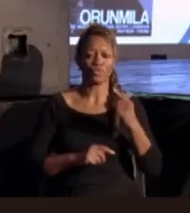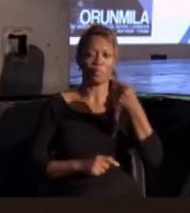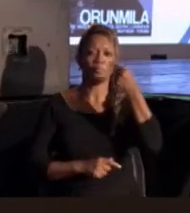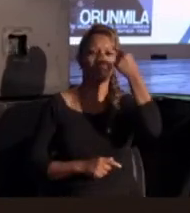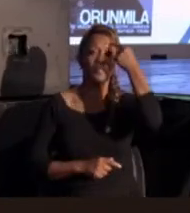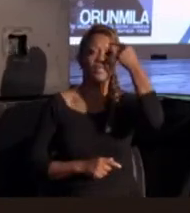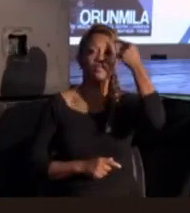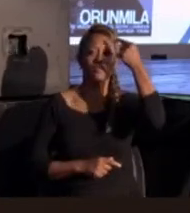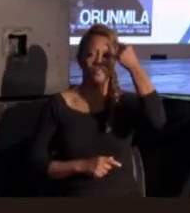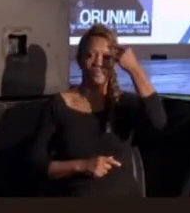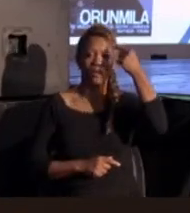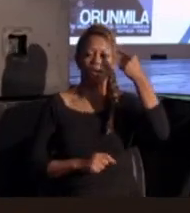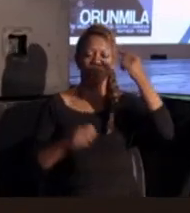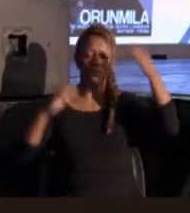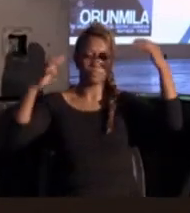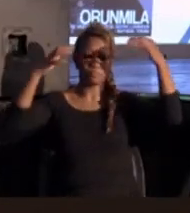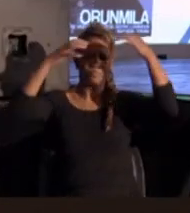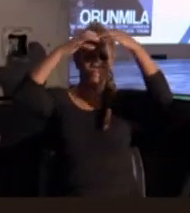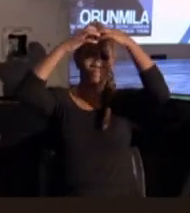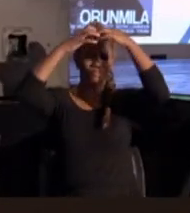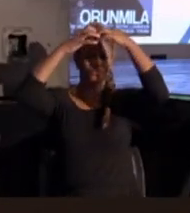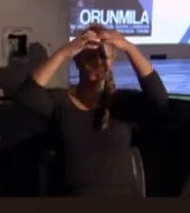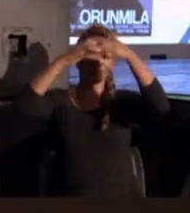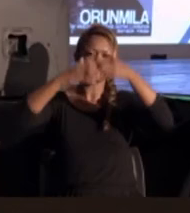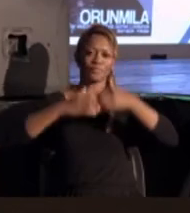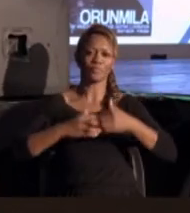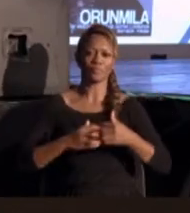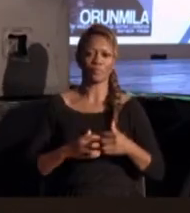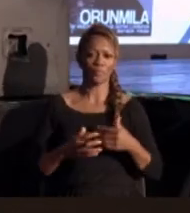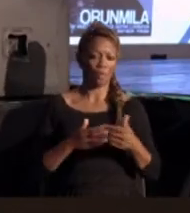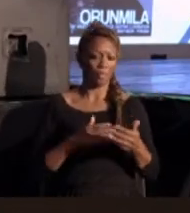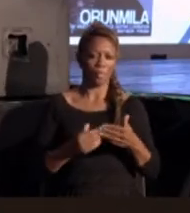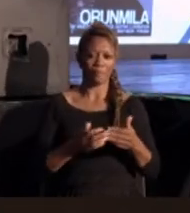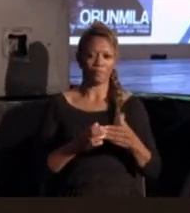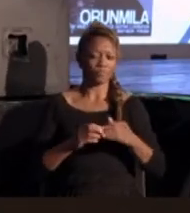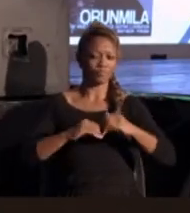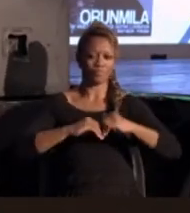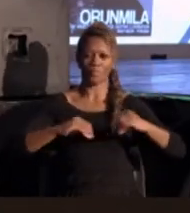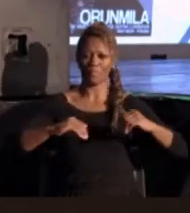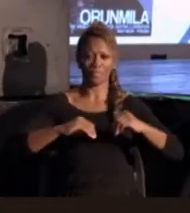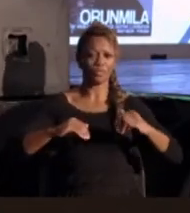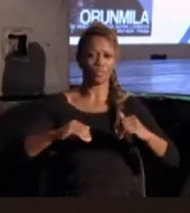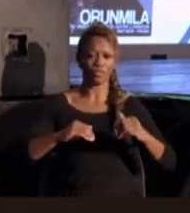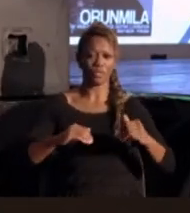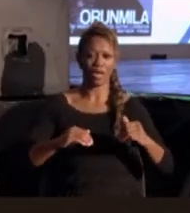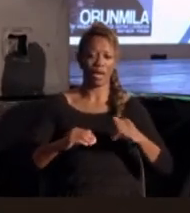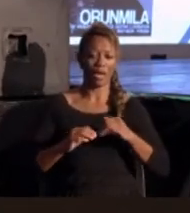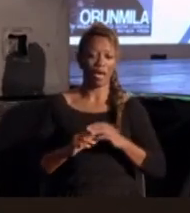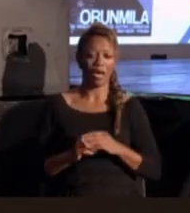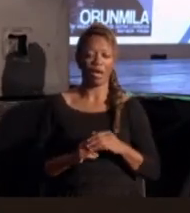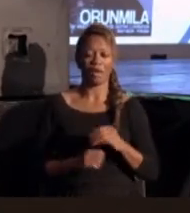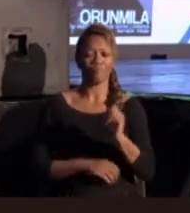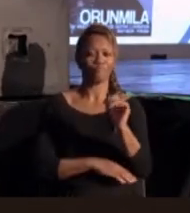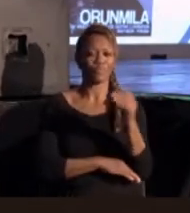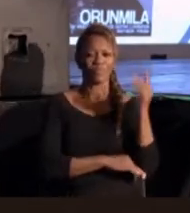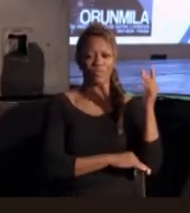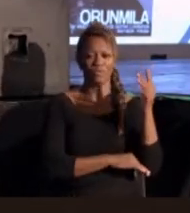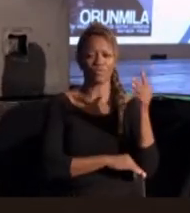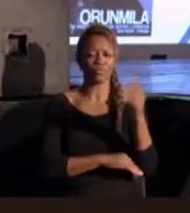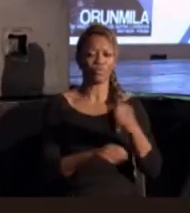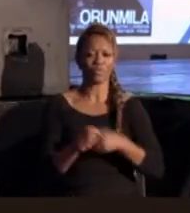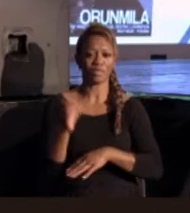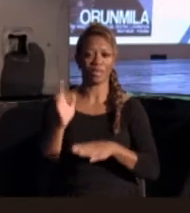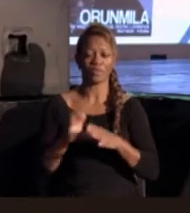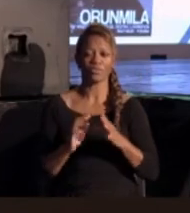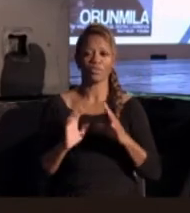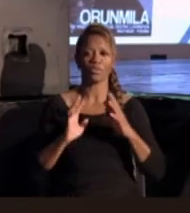racionalidade. Eu estou aqui pensando em tudo isso muito junto aqui, sem separação. A própria natureza também, os quatro elementos, são